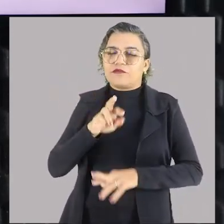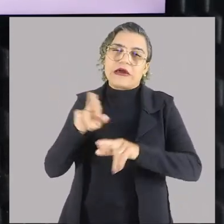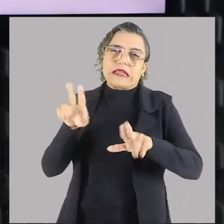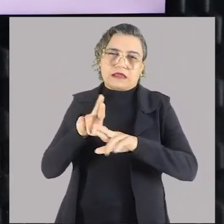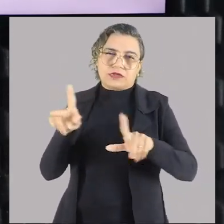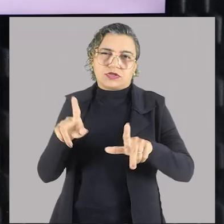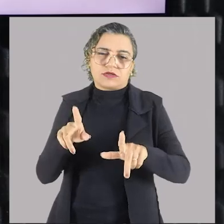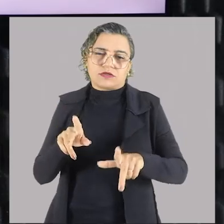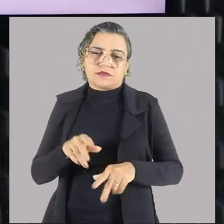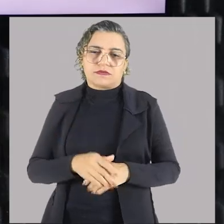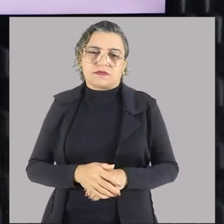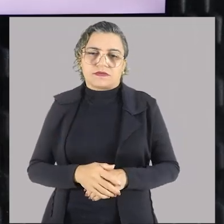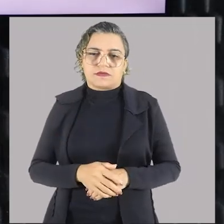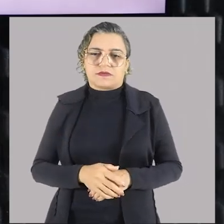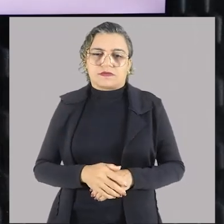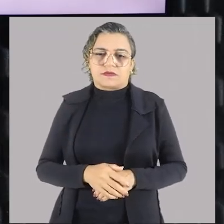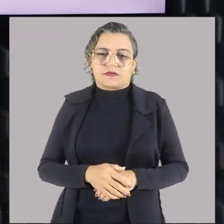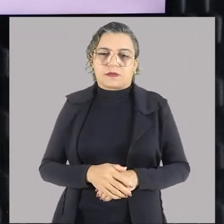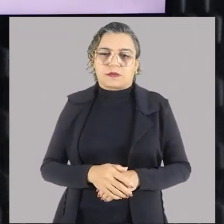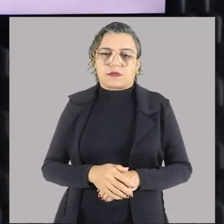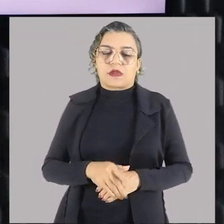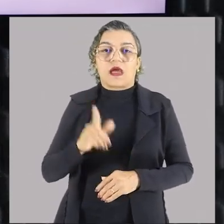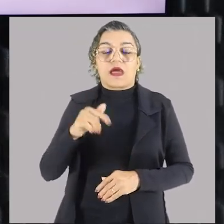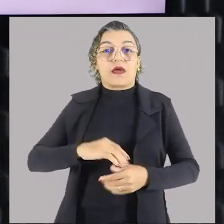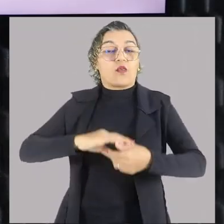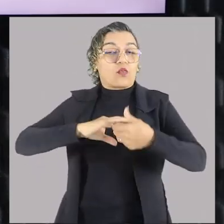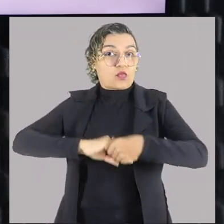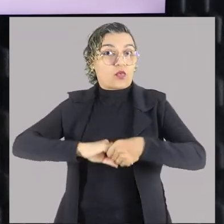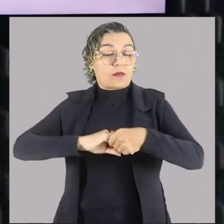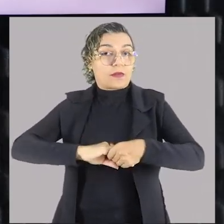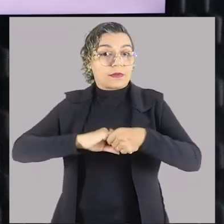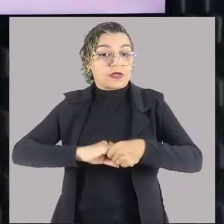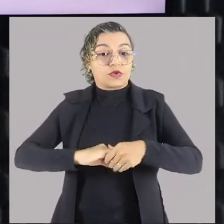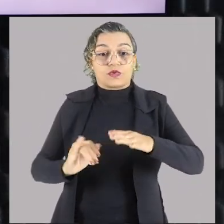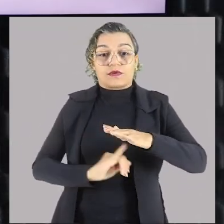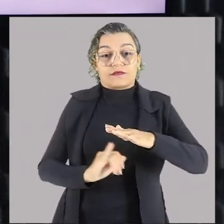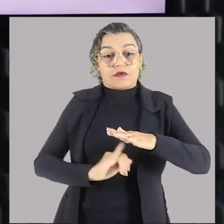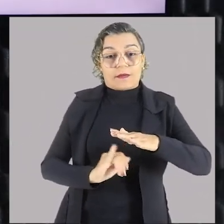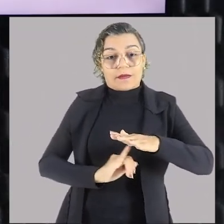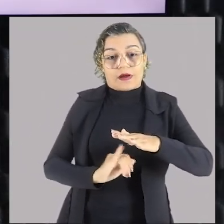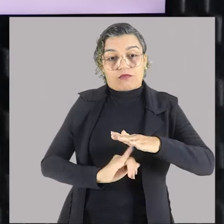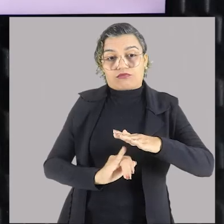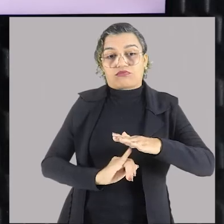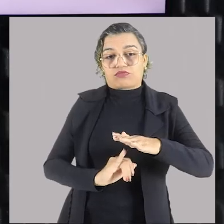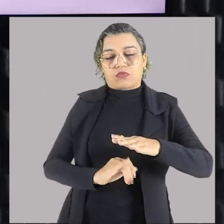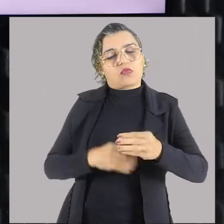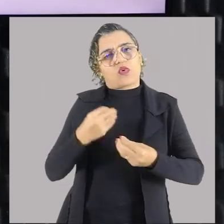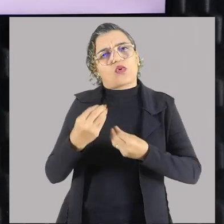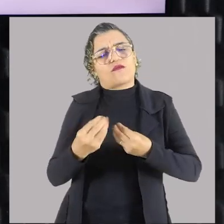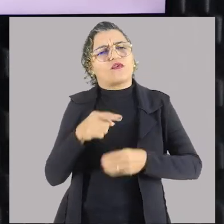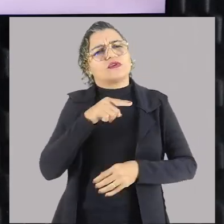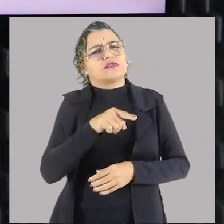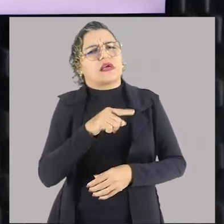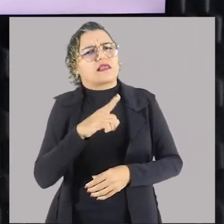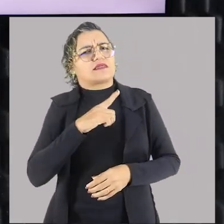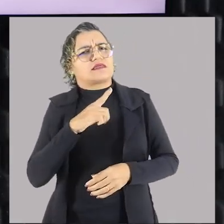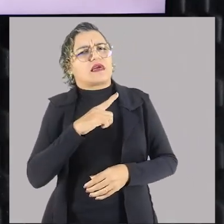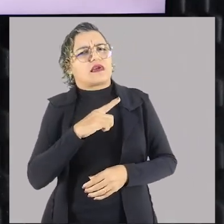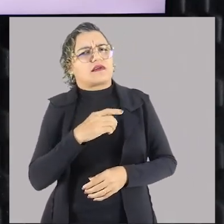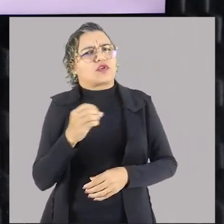esse WhatsApp que eu estou mencionando para vocês é o cumprimento informal, que significa e aí? Como se eu quisesse saber o que tem de novo,